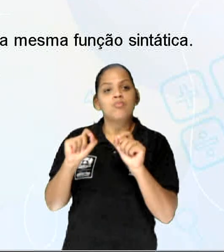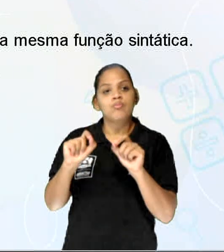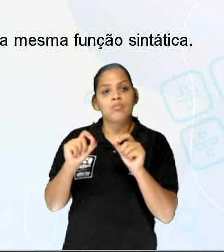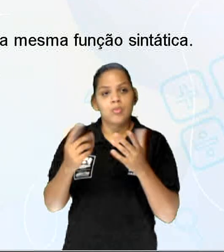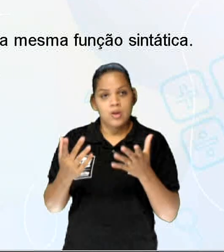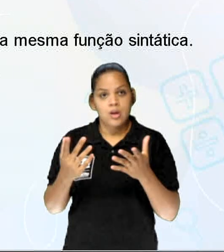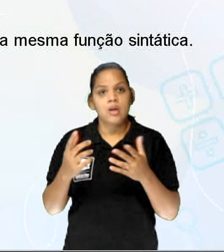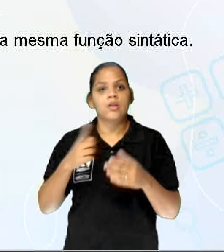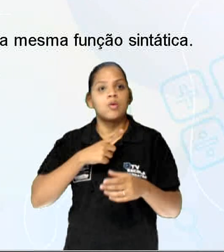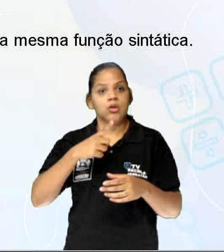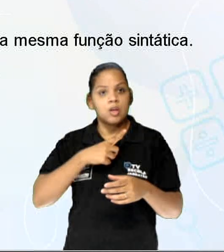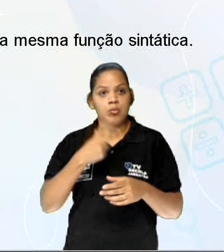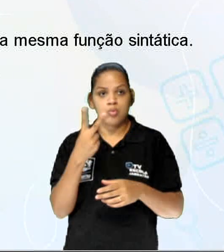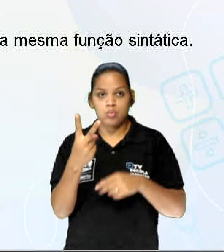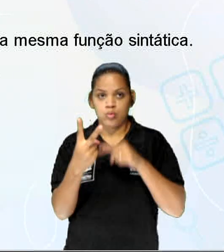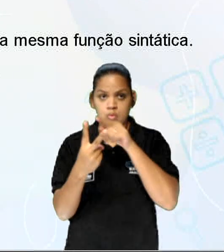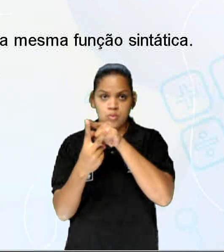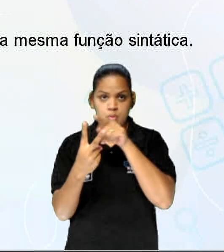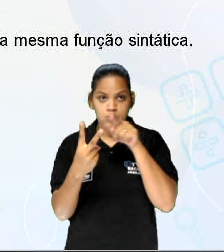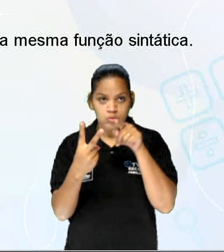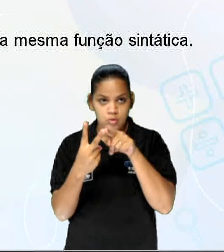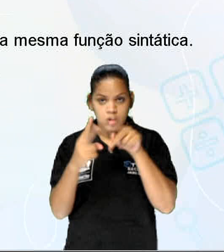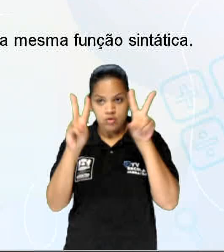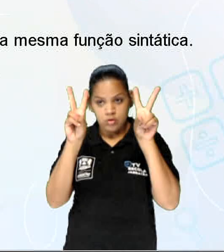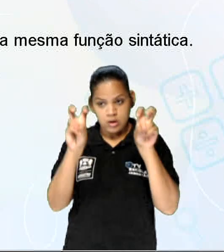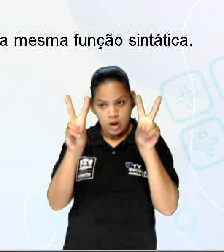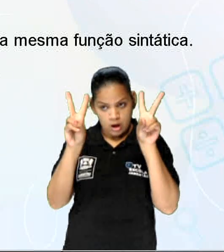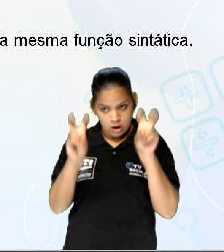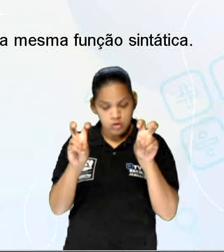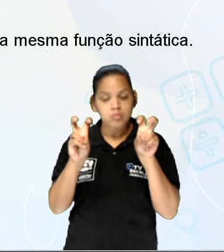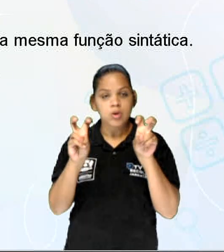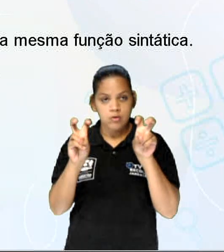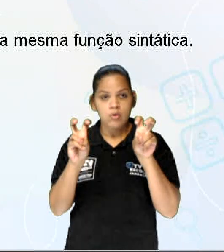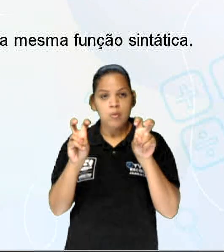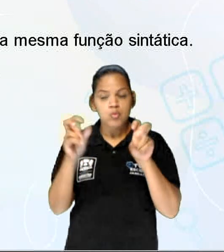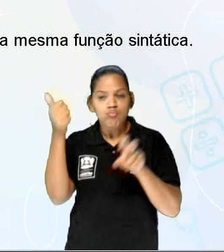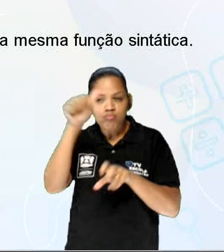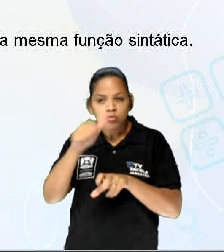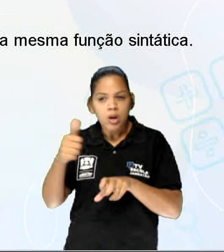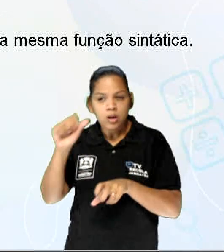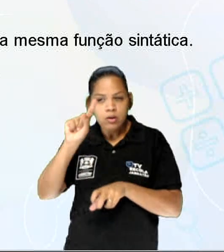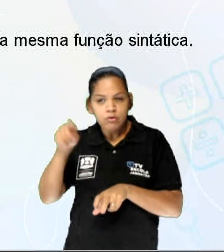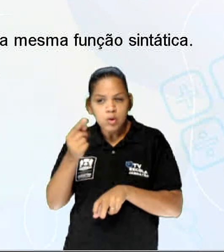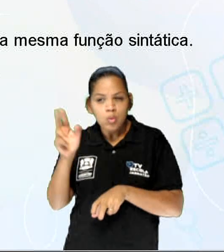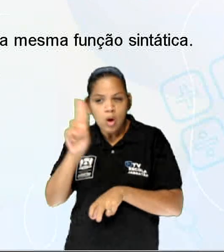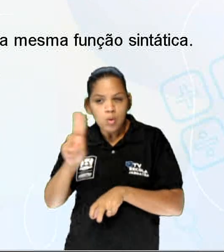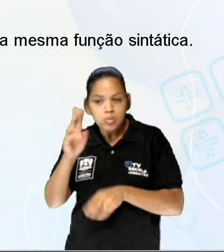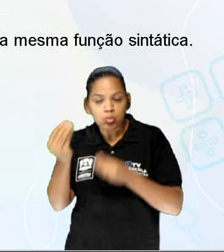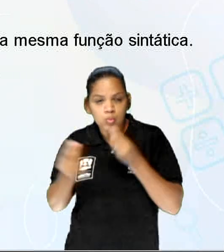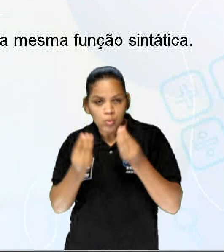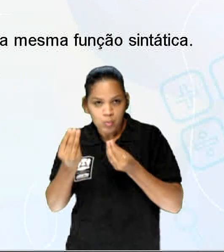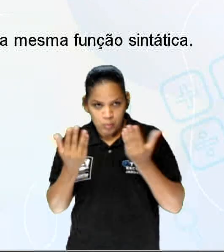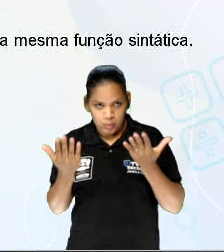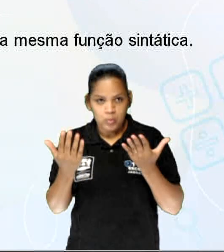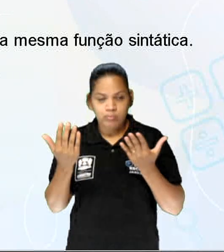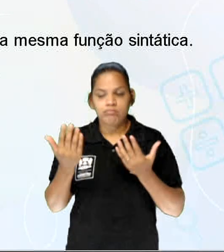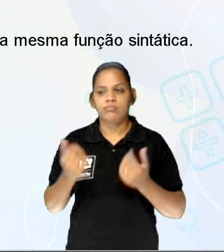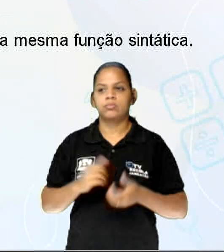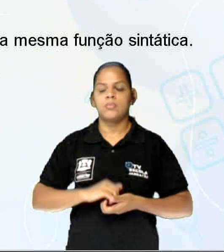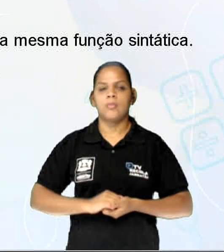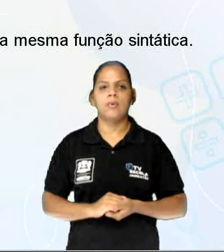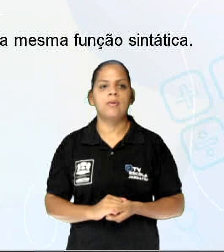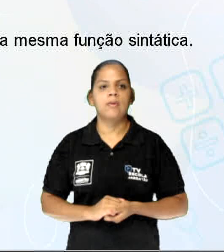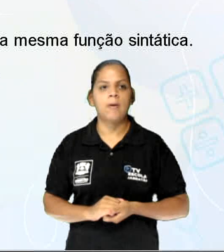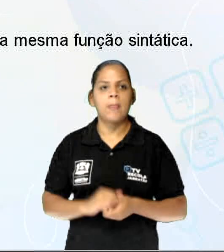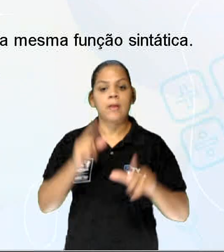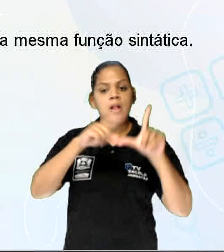trechos que estão entre aspas e sobre eles vamos avaliar o emprego das vírgulas. Vejamos como é que a gente vai ver isso aí. Olha só o que diz o